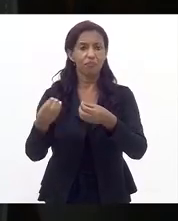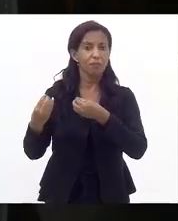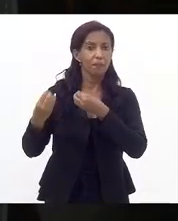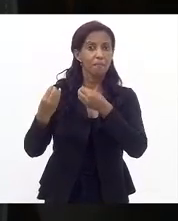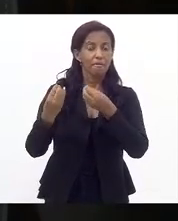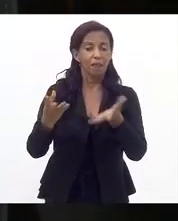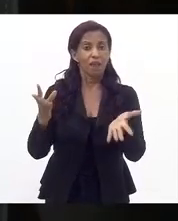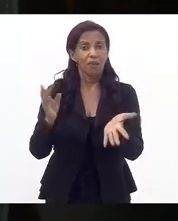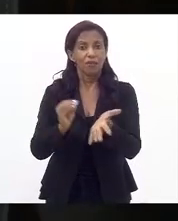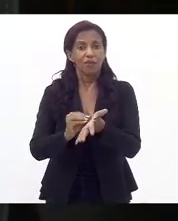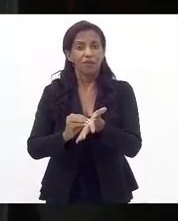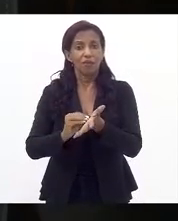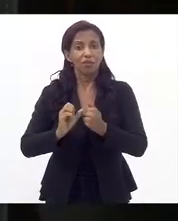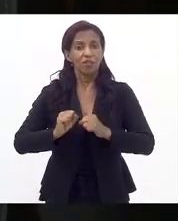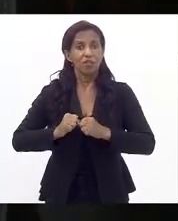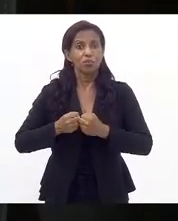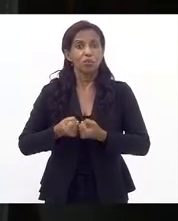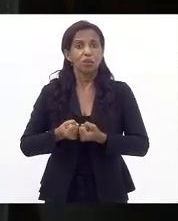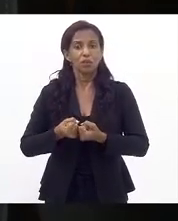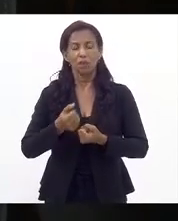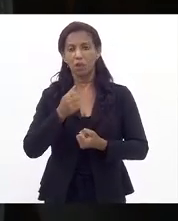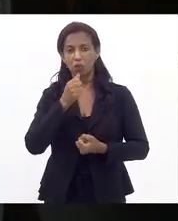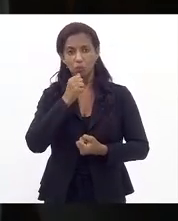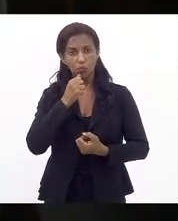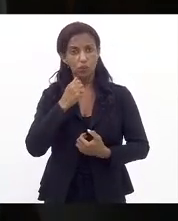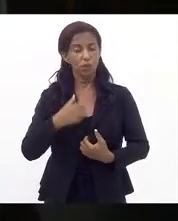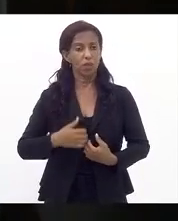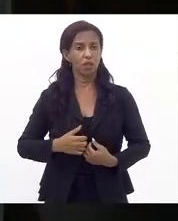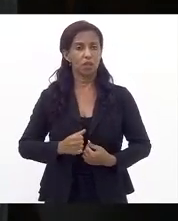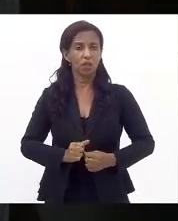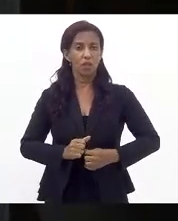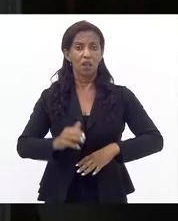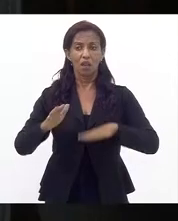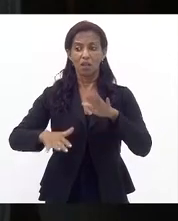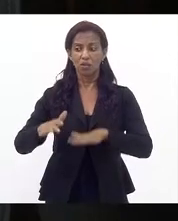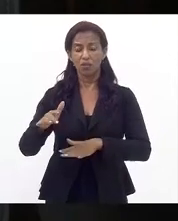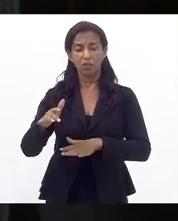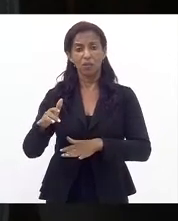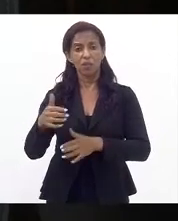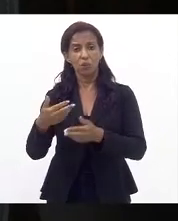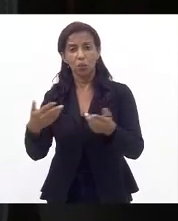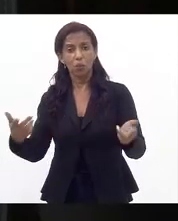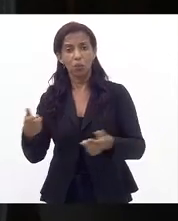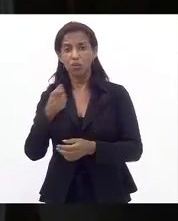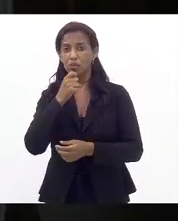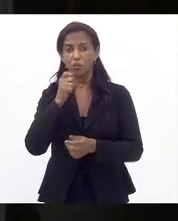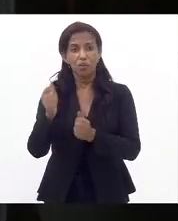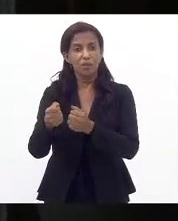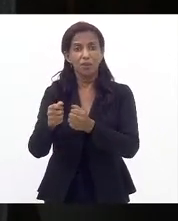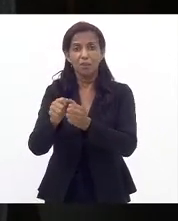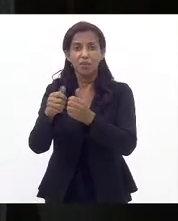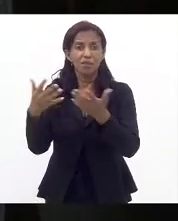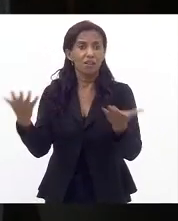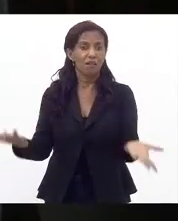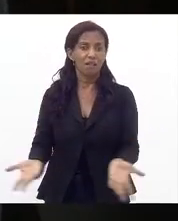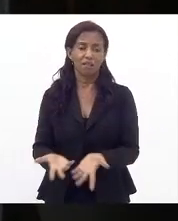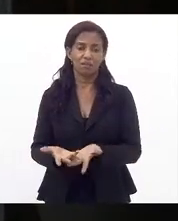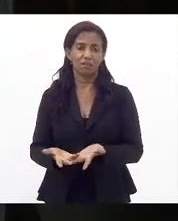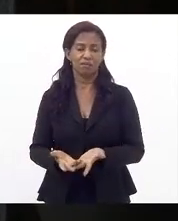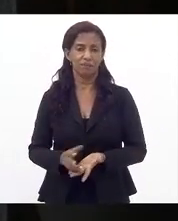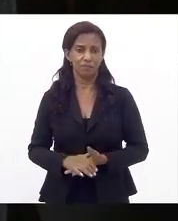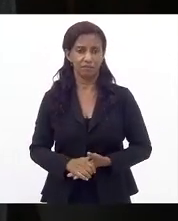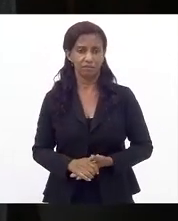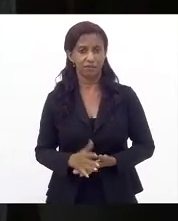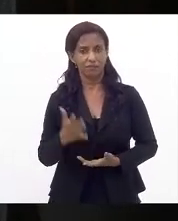manhê segurança brutal agência em questões que não precisa ter insegurança acho que podia ser pedagógico